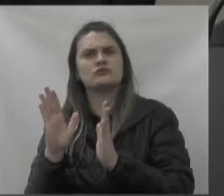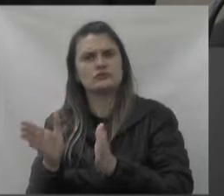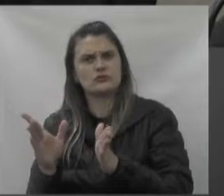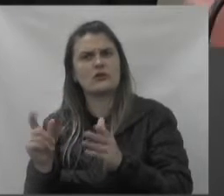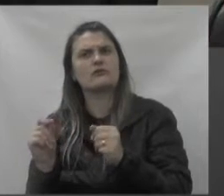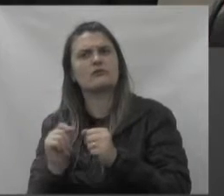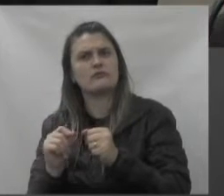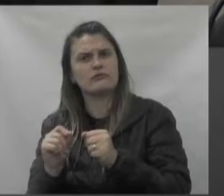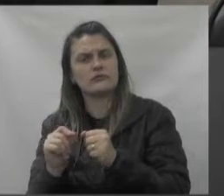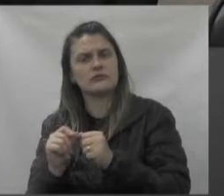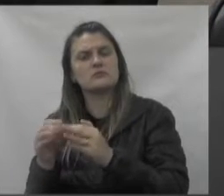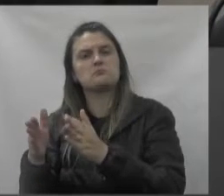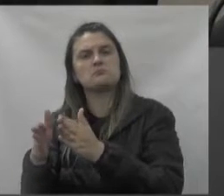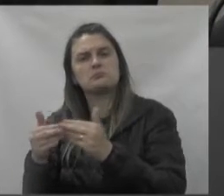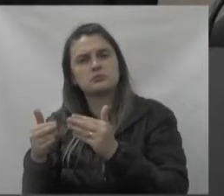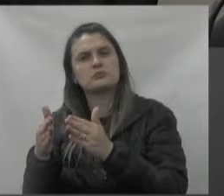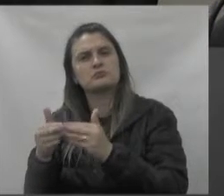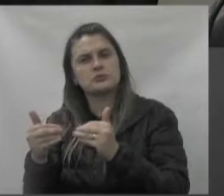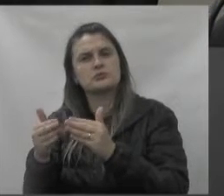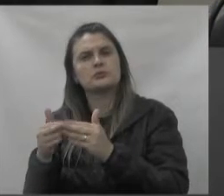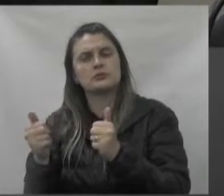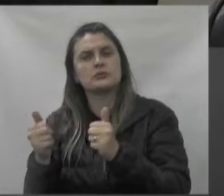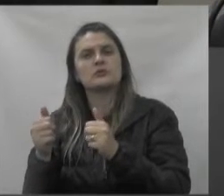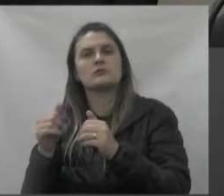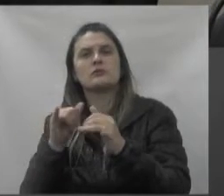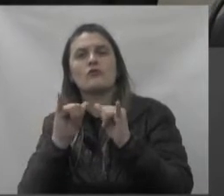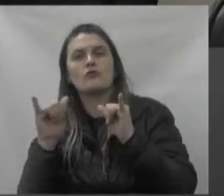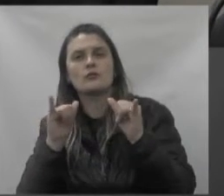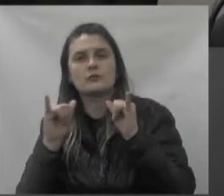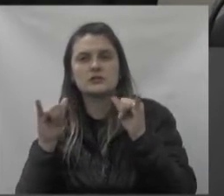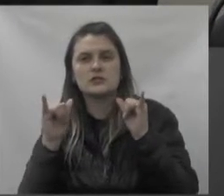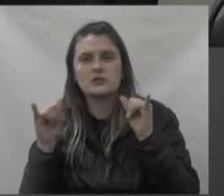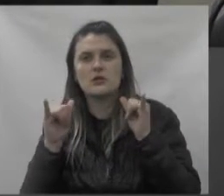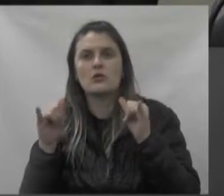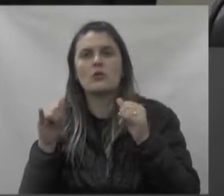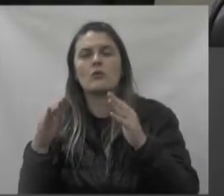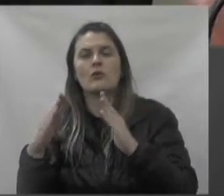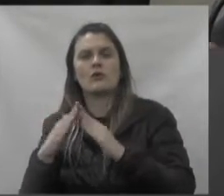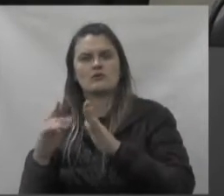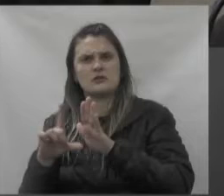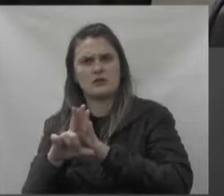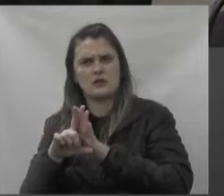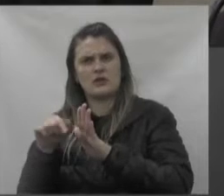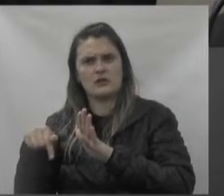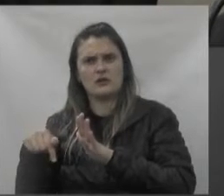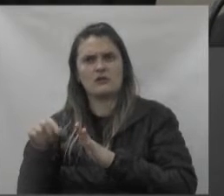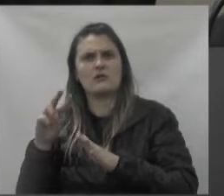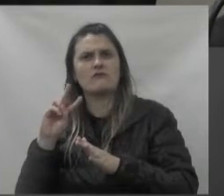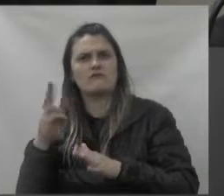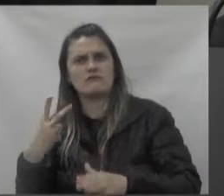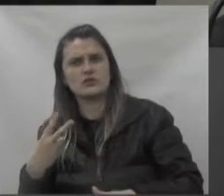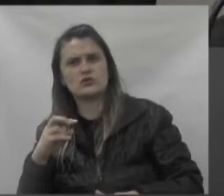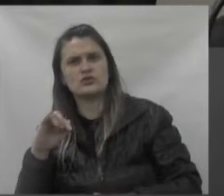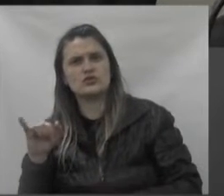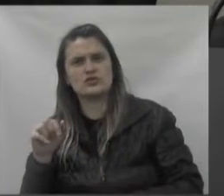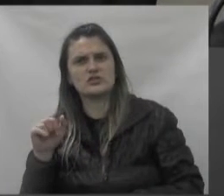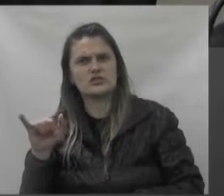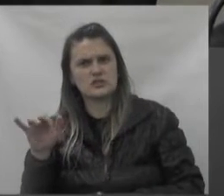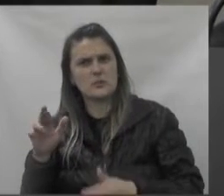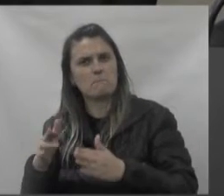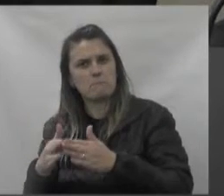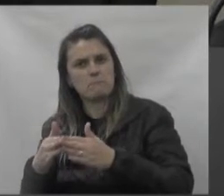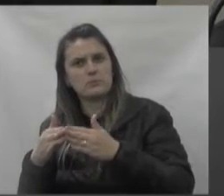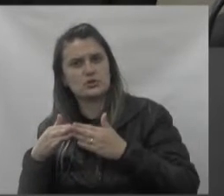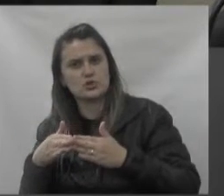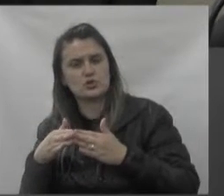feito também requerimento, pedindo aí informações dessa Casa de Leis pelo vereador Jair, né?